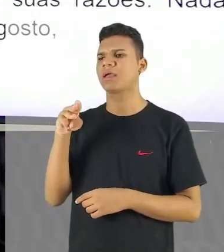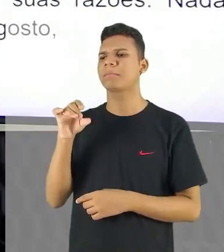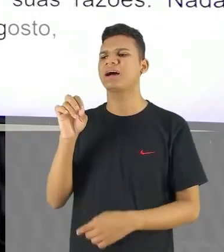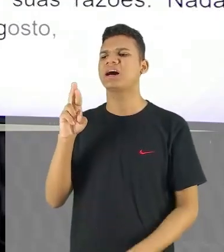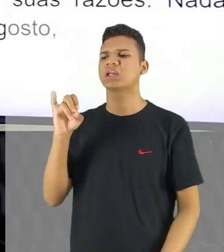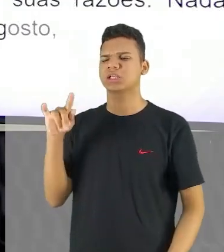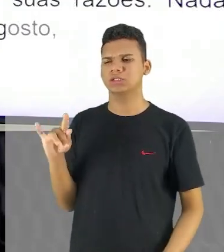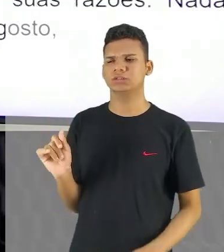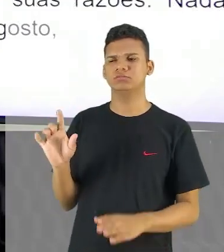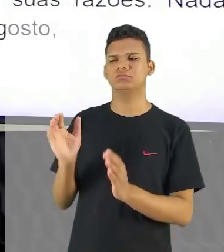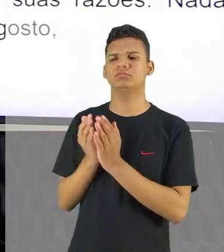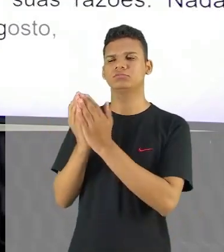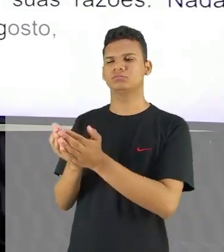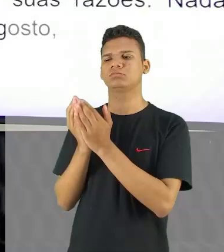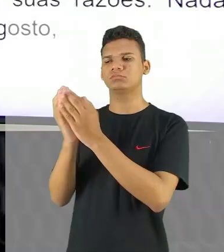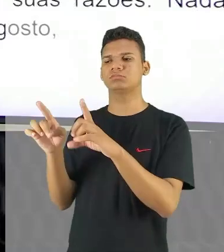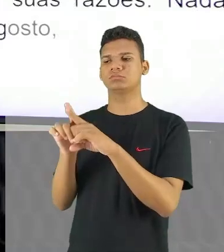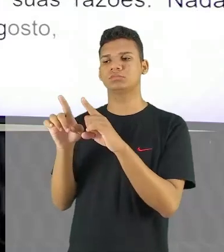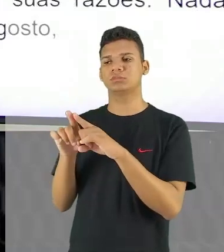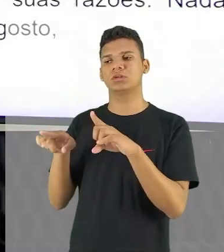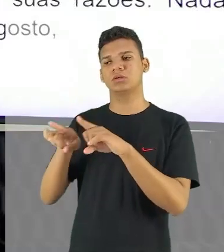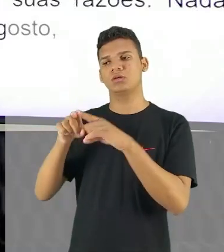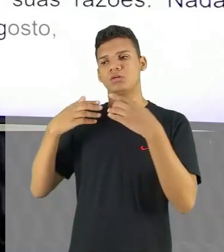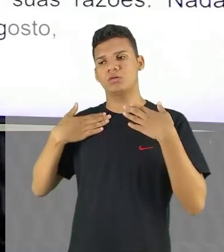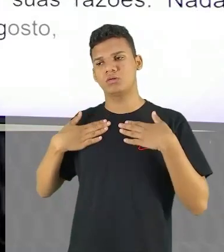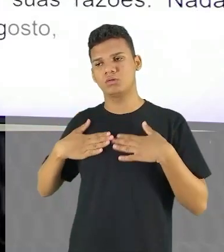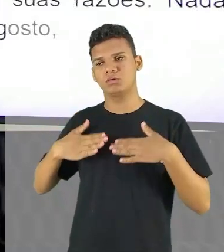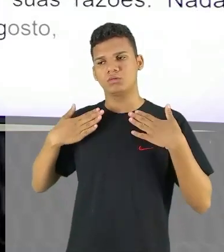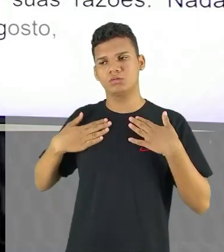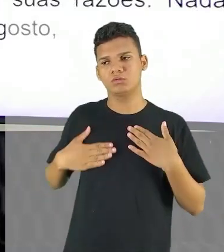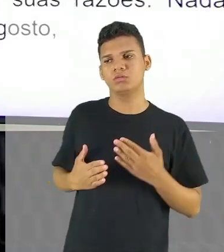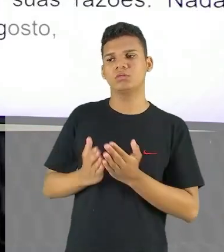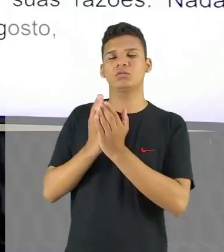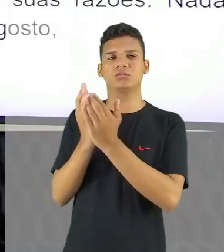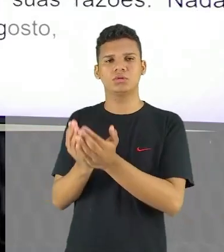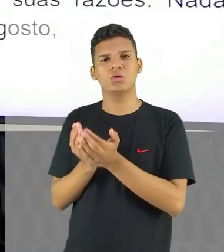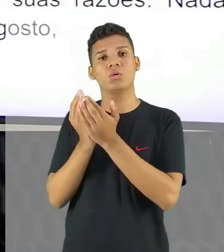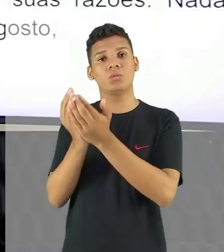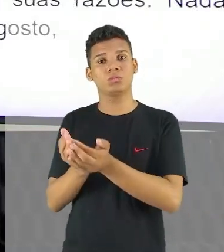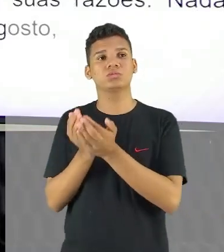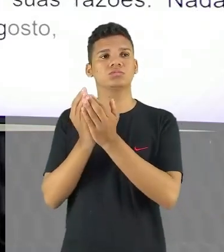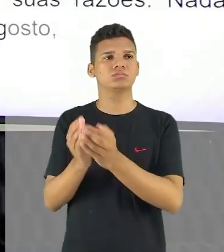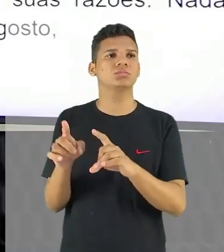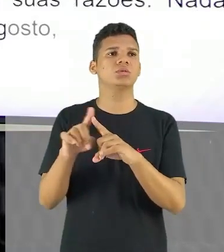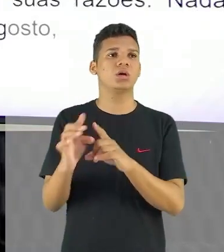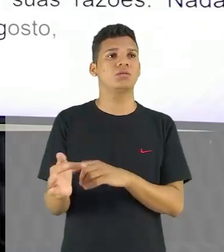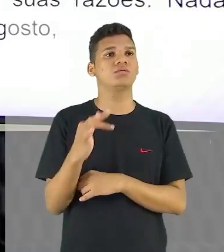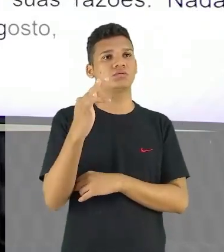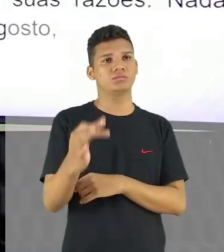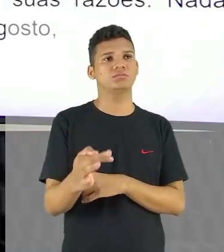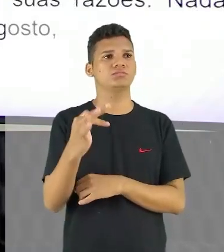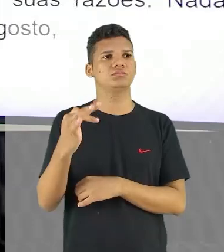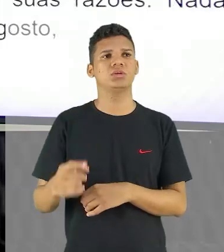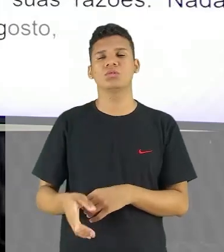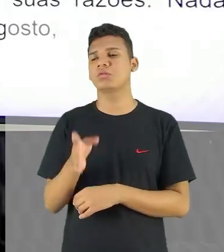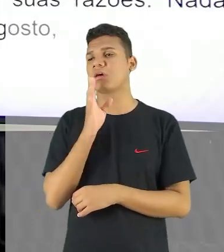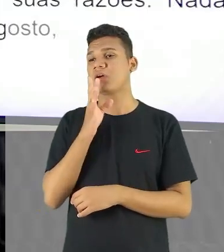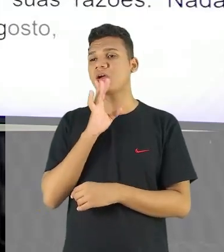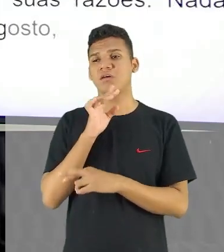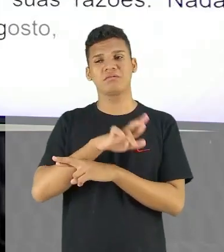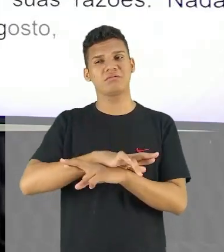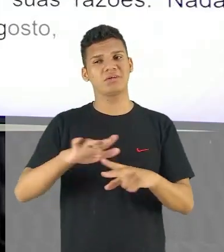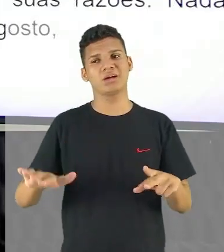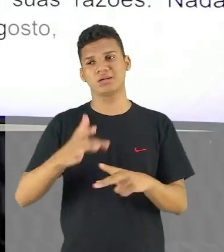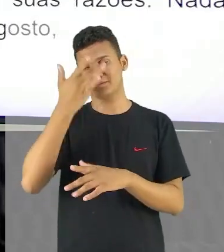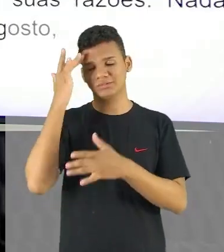Clementina, descansando mais o corpo na borda do balaústre, tem mais futuro. Conheço muita gente que